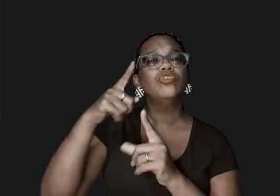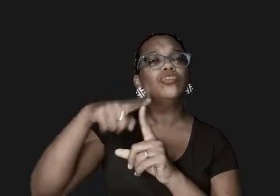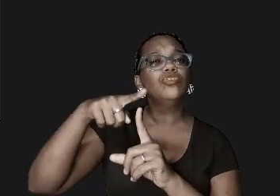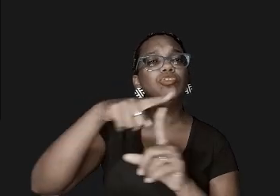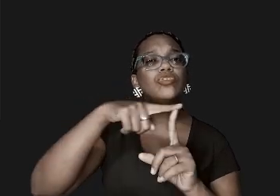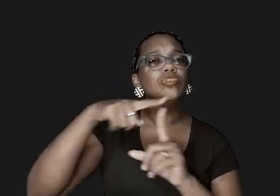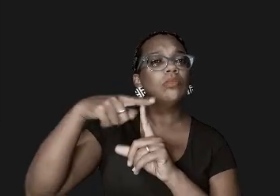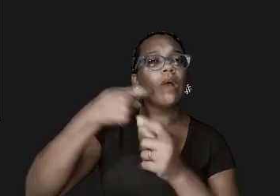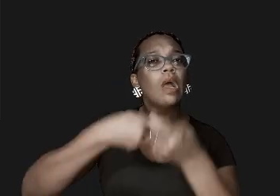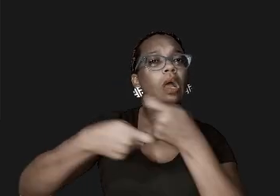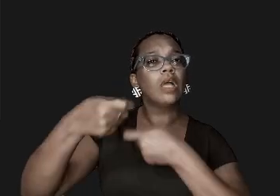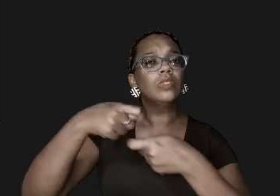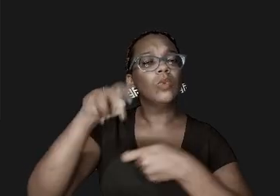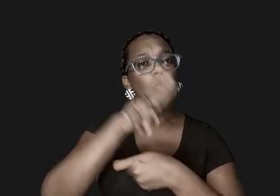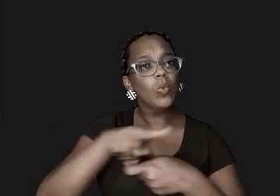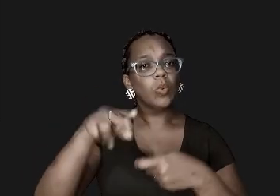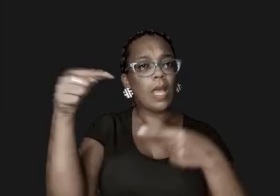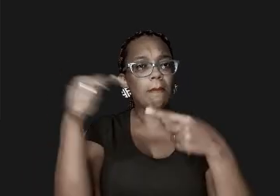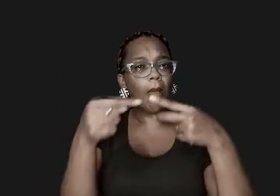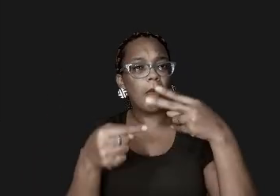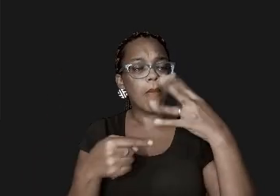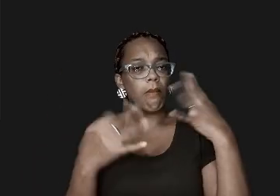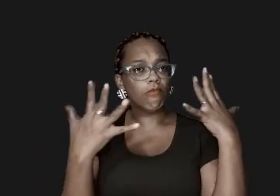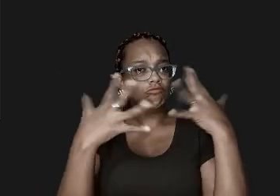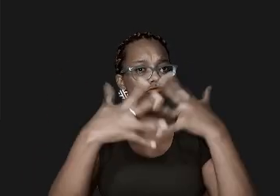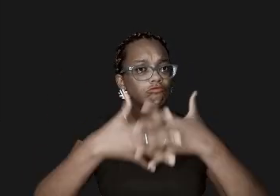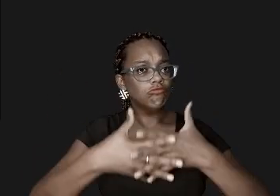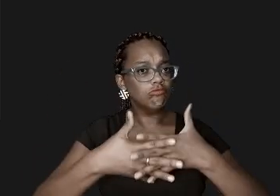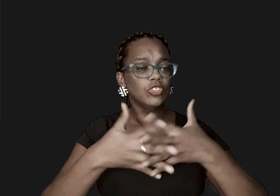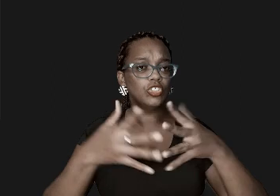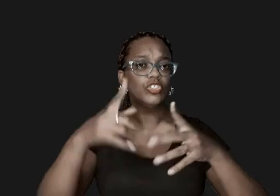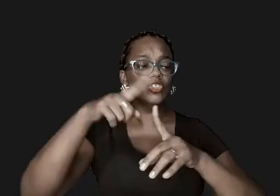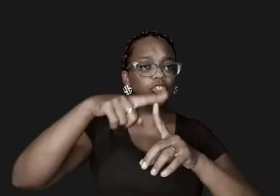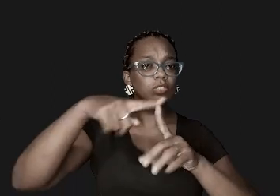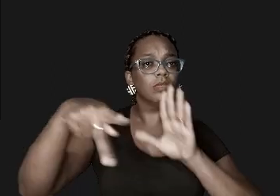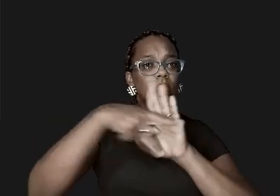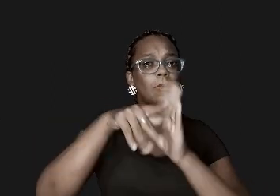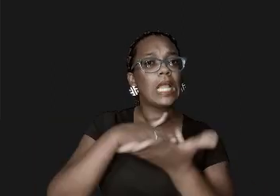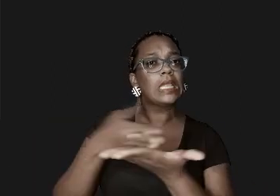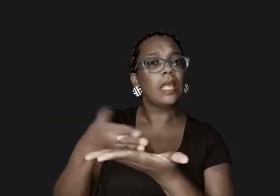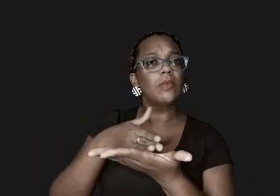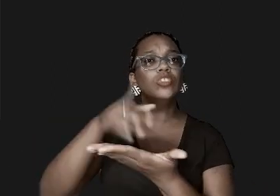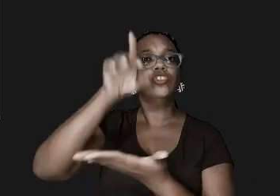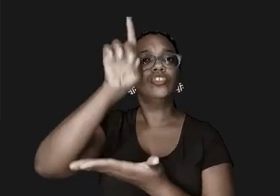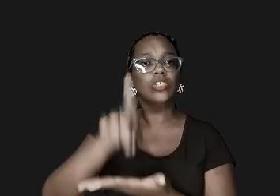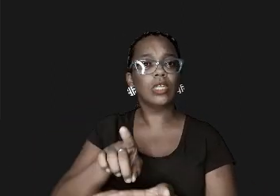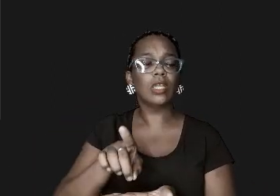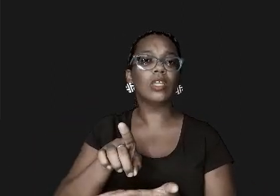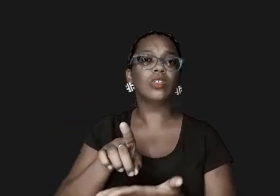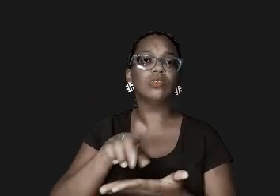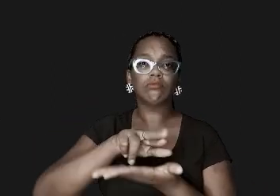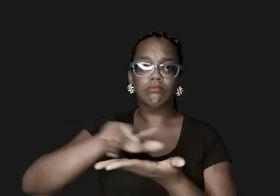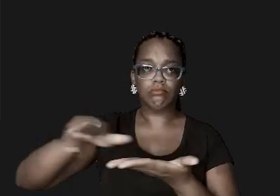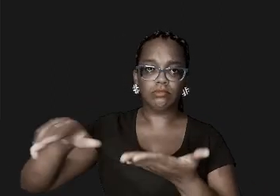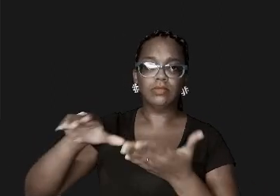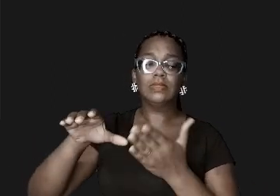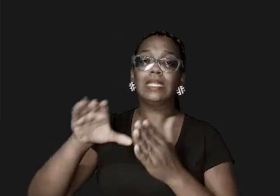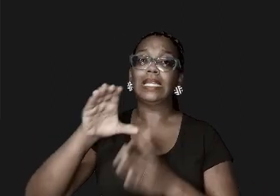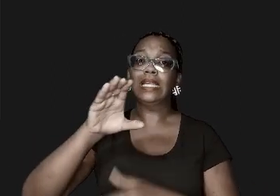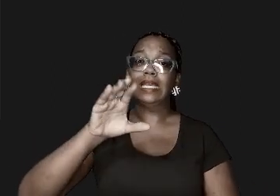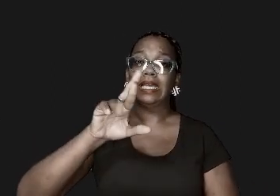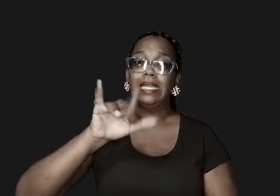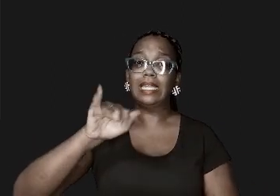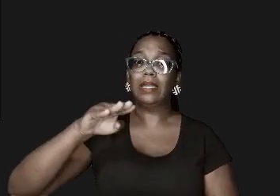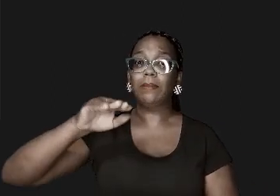e também no aspecto material a gente tem visto que a interpretação dos tipos administrativos o uso cada vez elementos mais